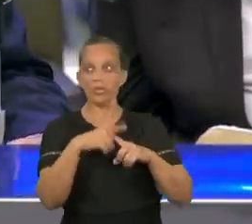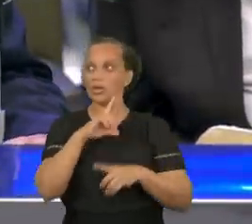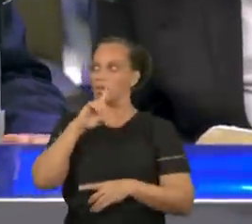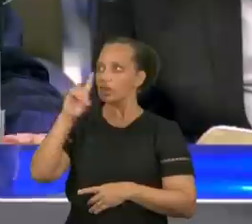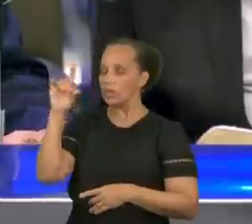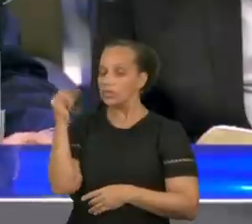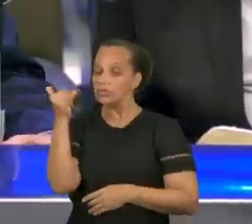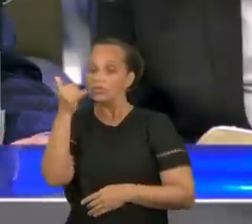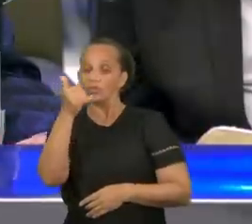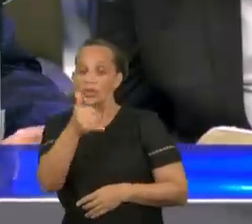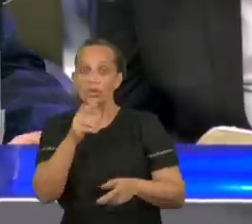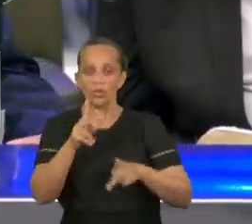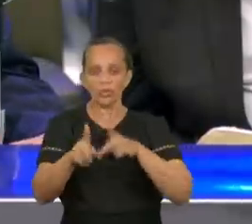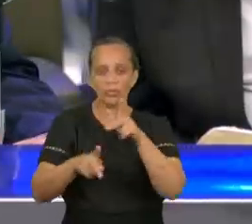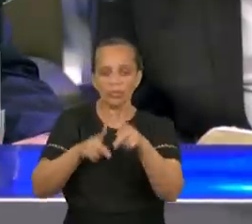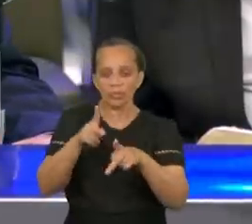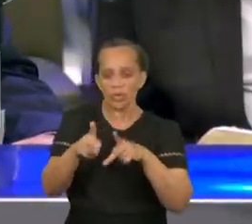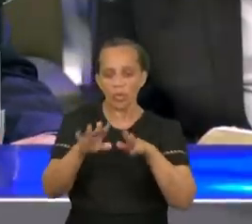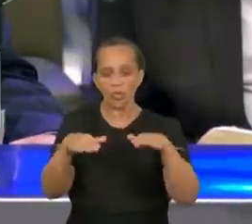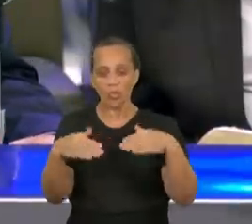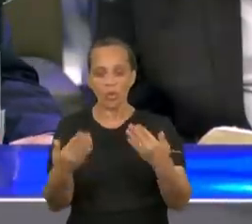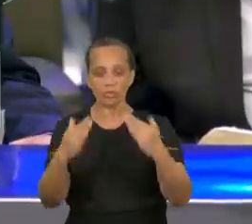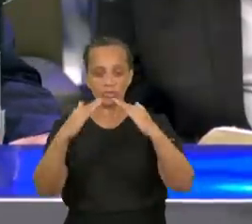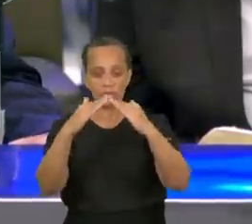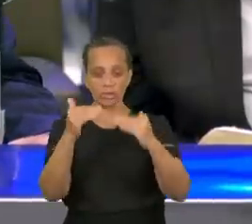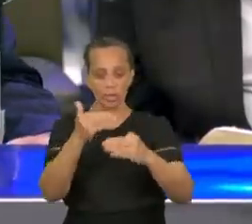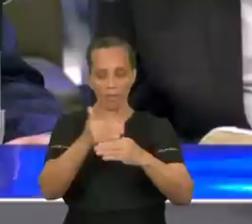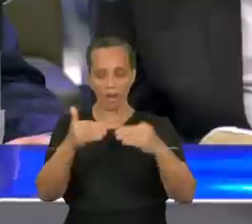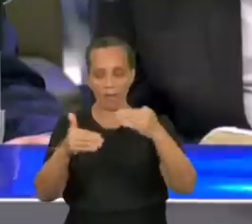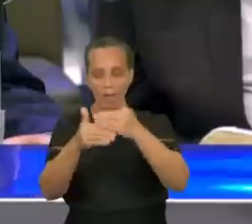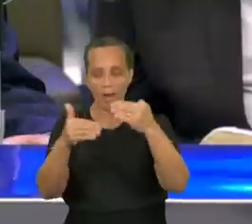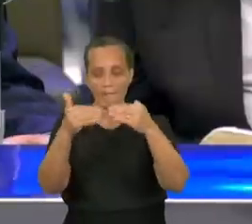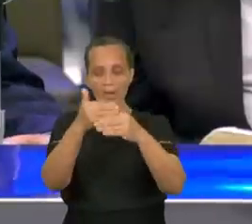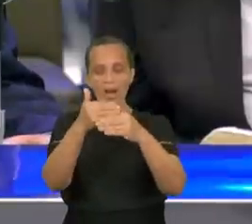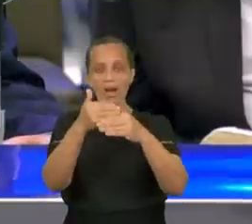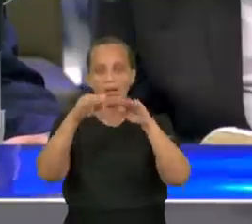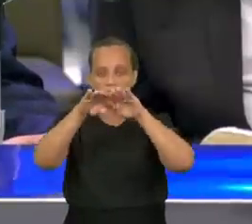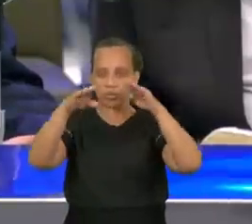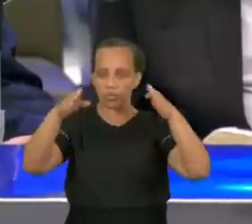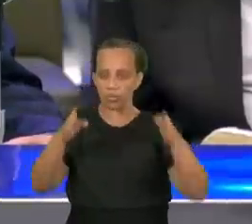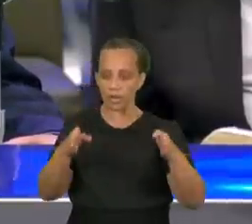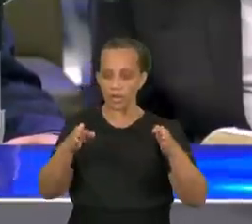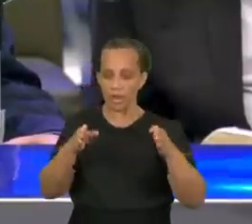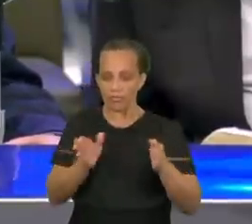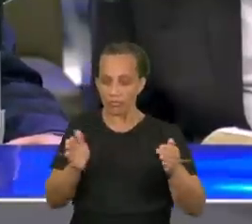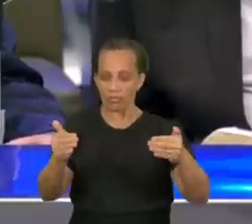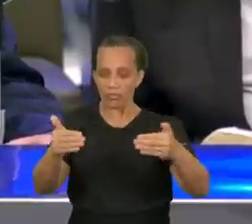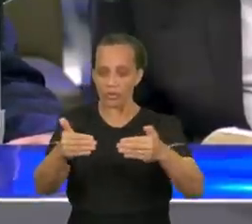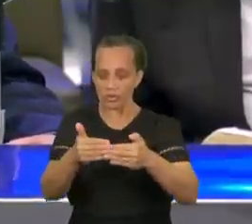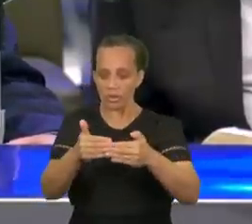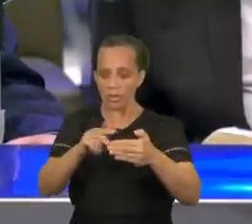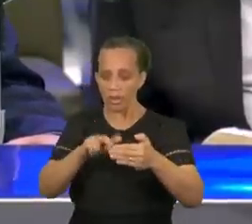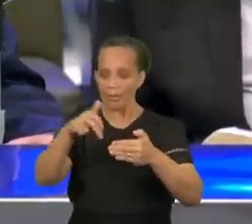construísse uma casa colocarem para peito no teto já que era era horizontal e não como os de hoje